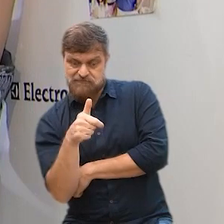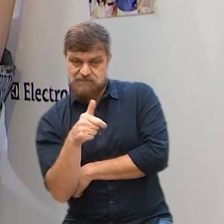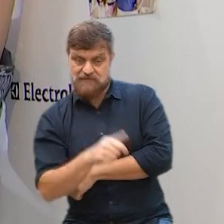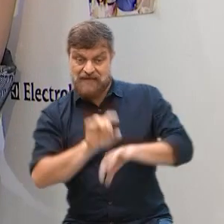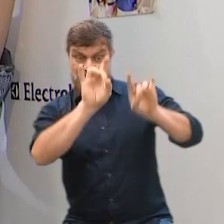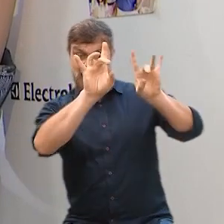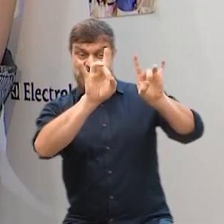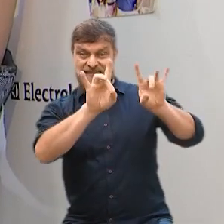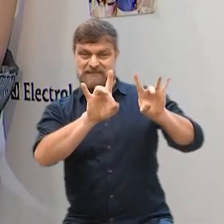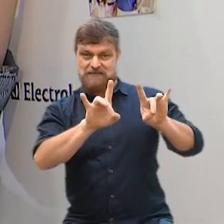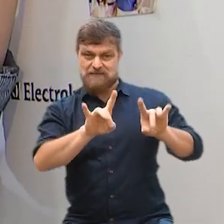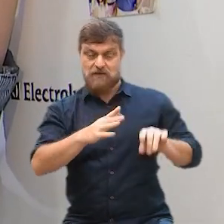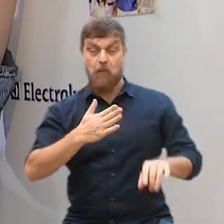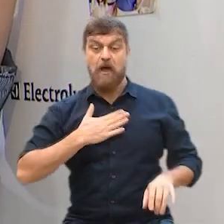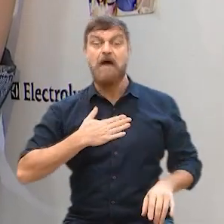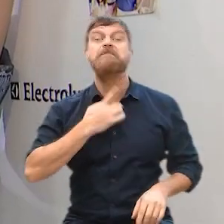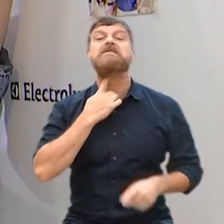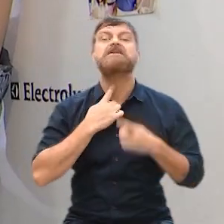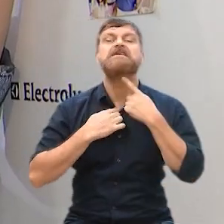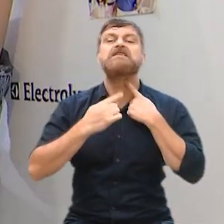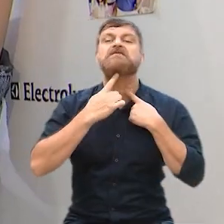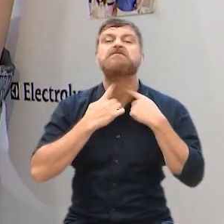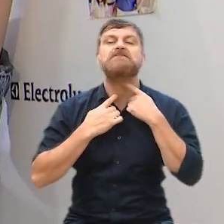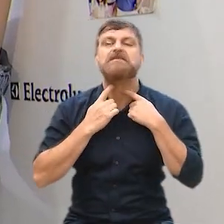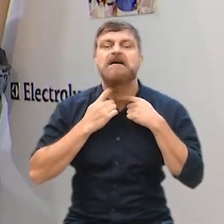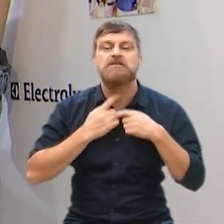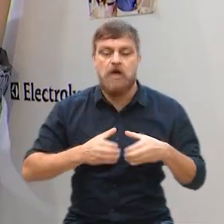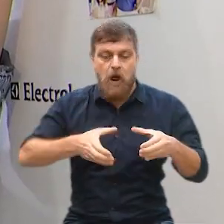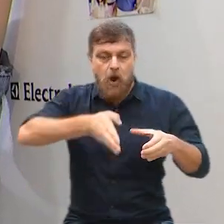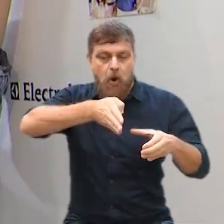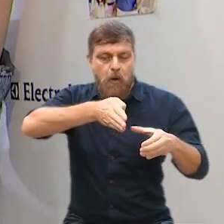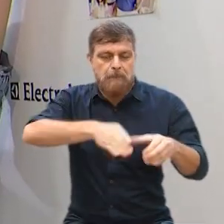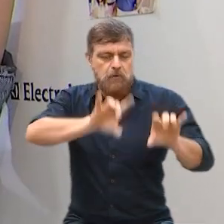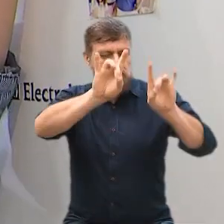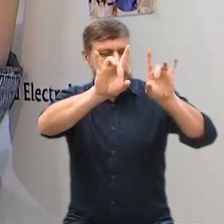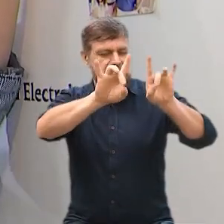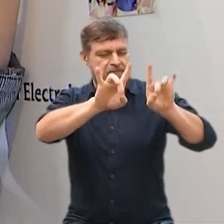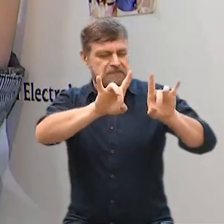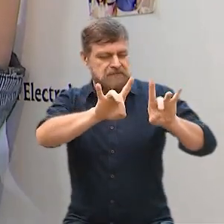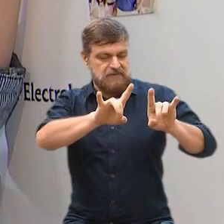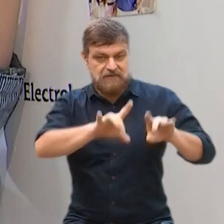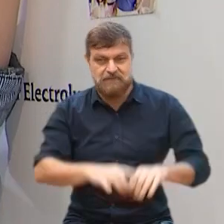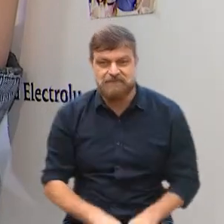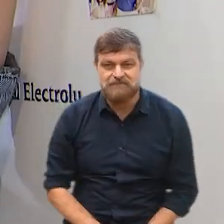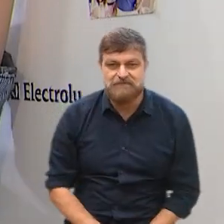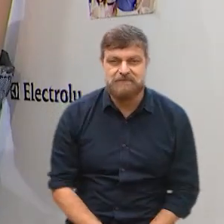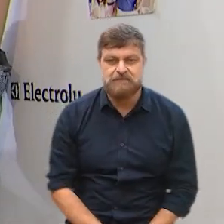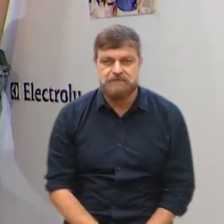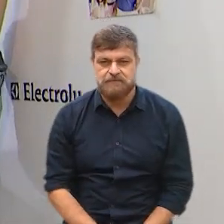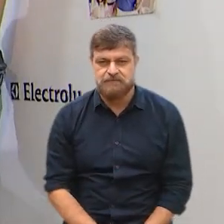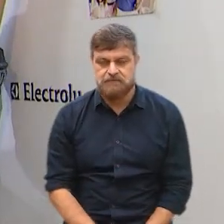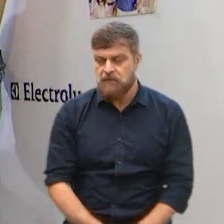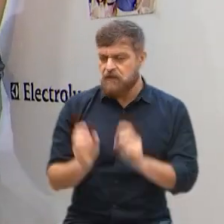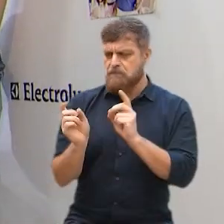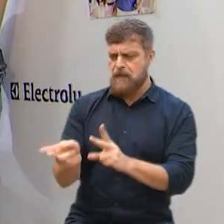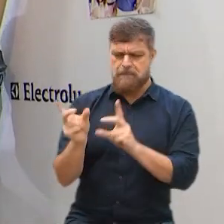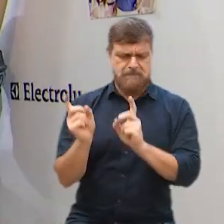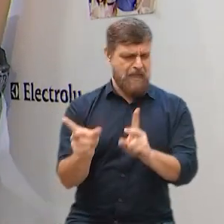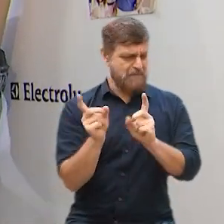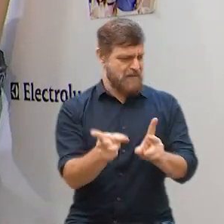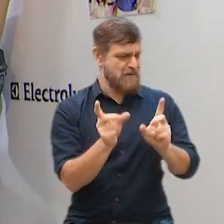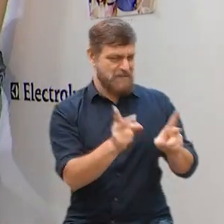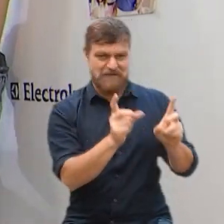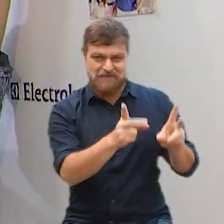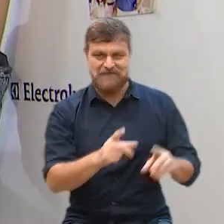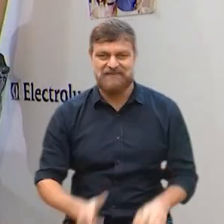mesmo, sempre essa foi a minha intenção, algo bem exclusivo e personalizado. E aí falei, vou